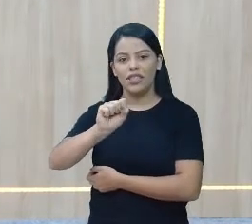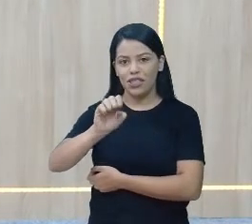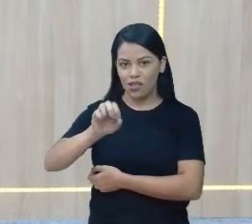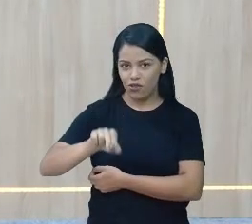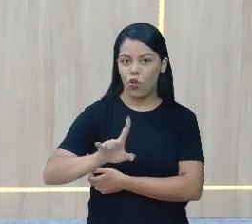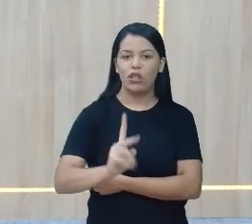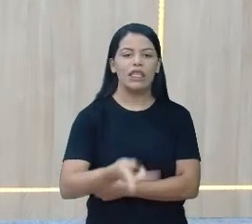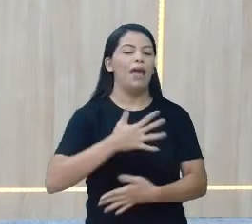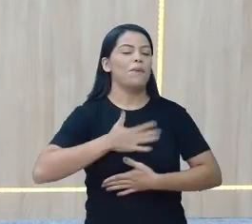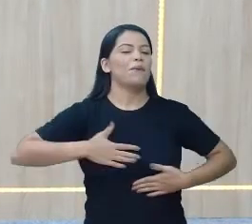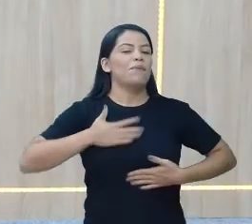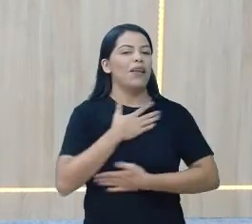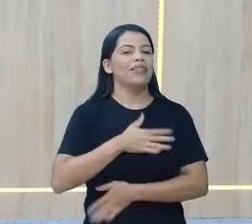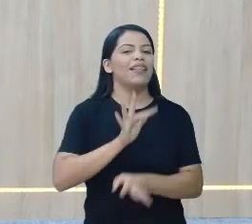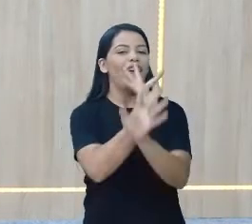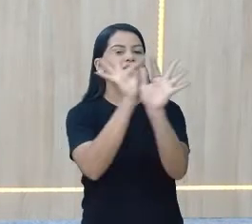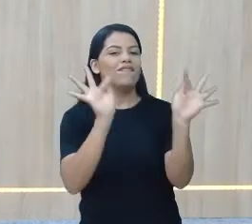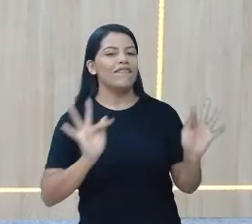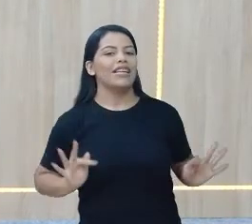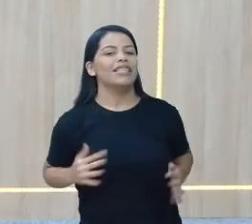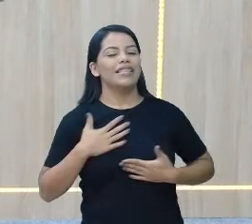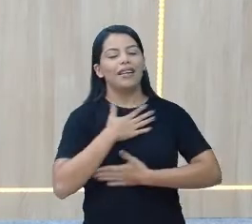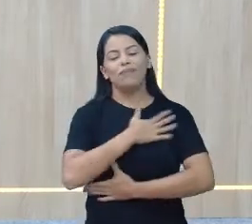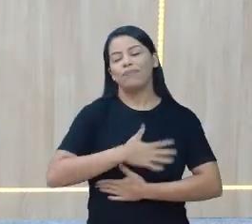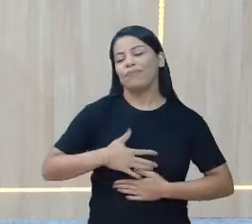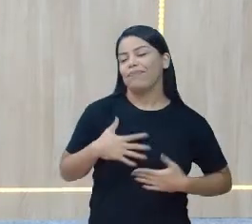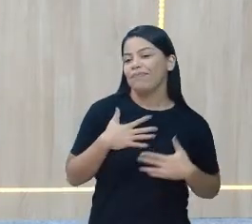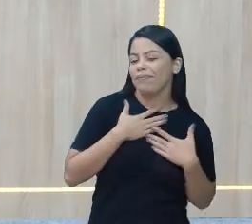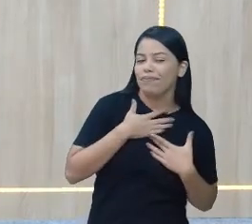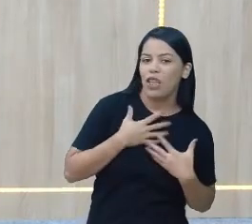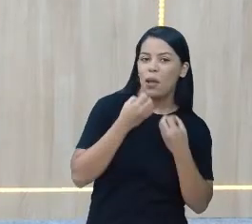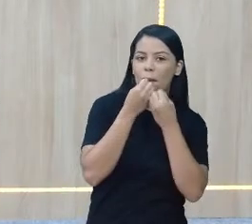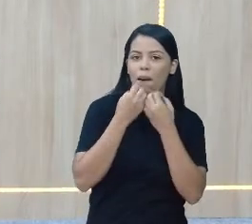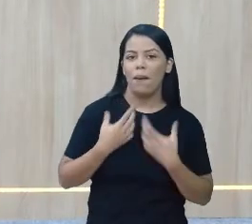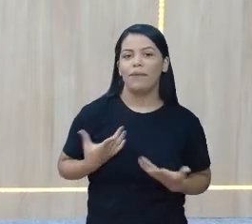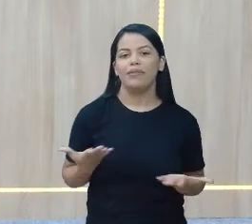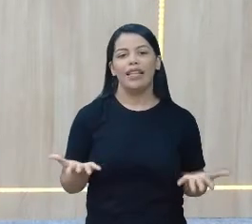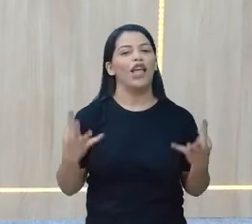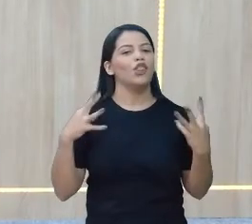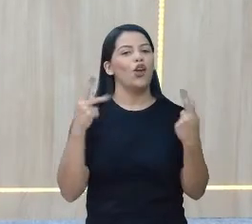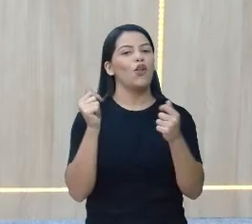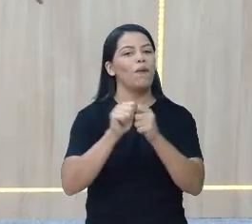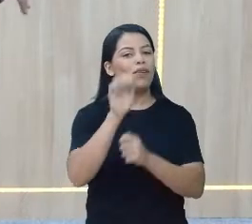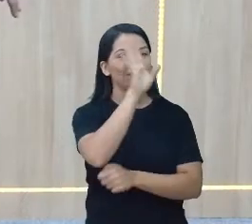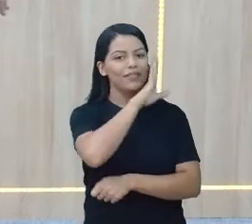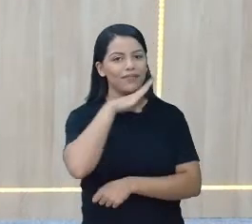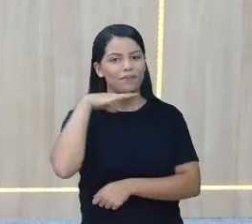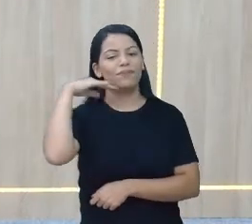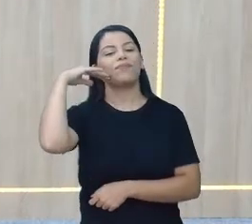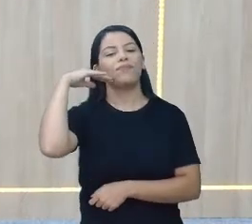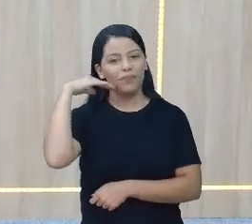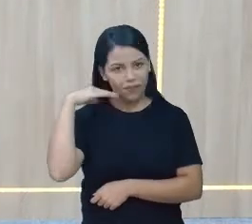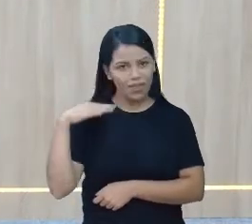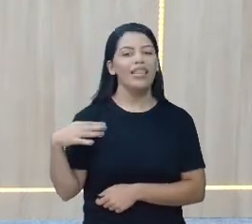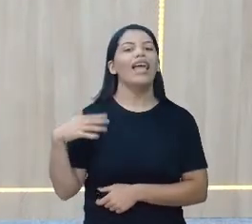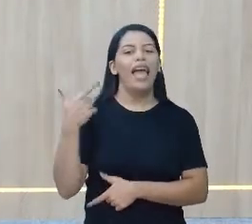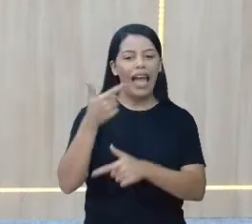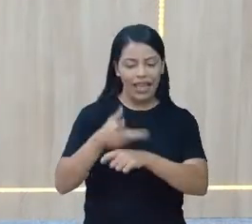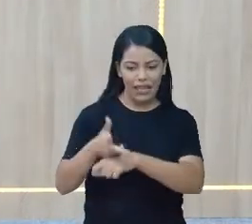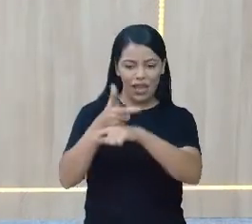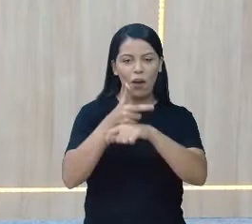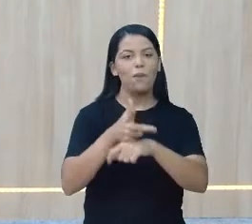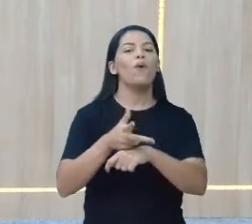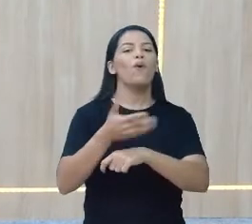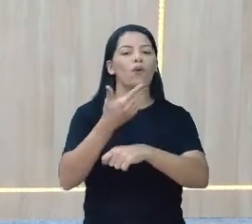uma alegria e uma enorme satisfação. Tá todo mundo já fazendo o rostinho lindo da produção. Você também em casa, vamos